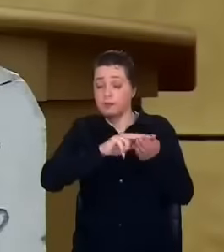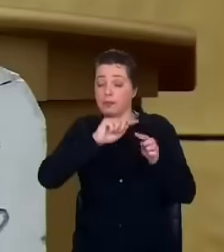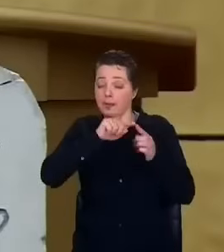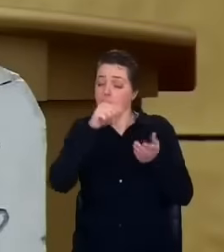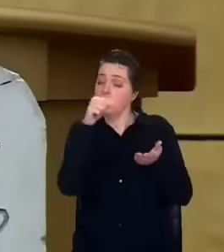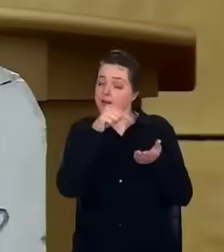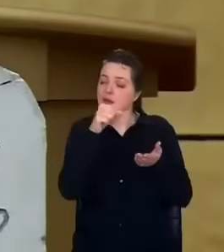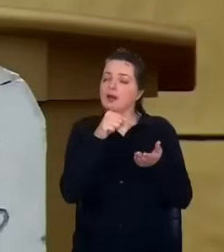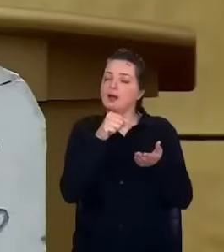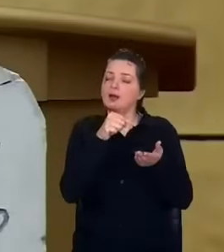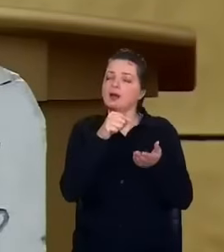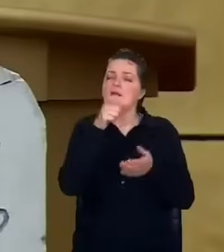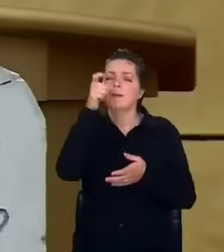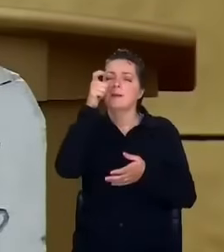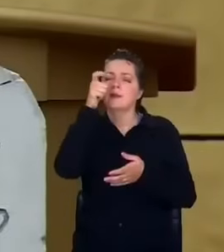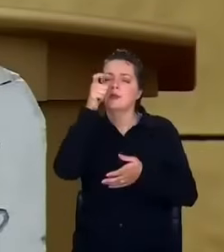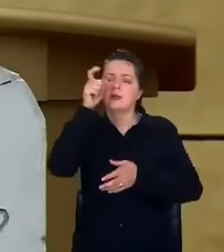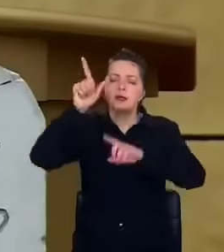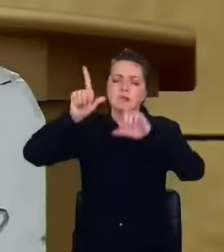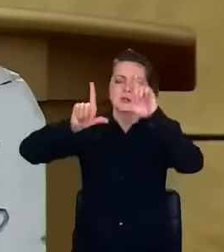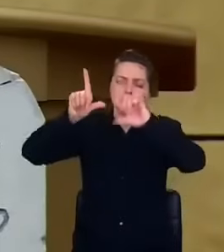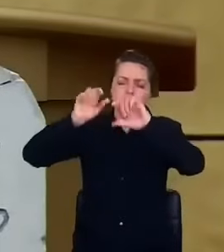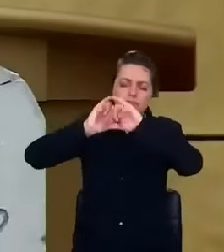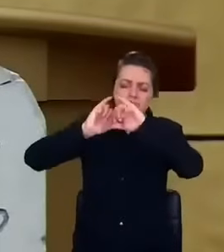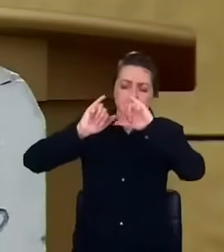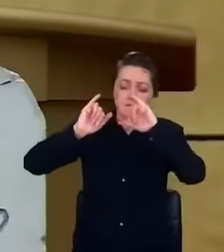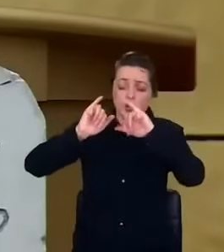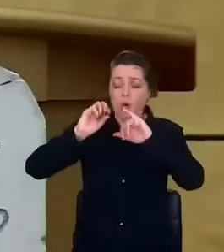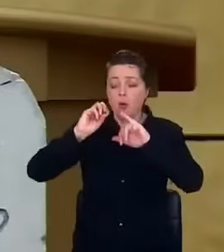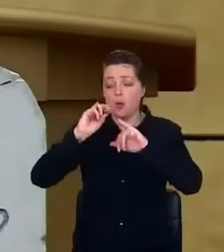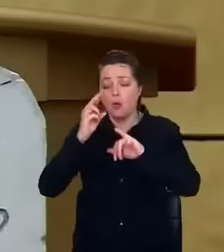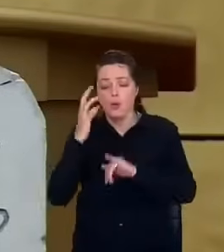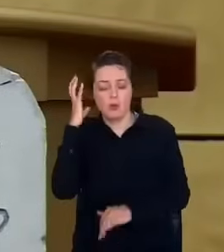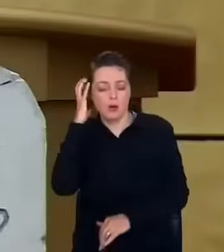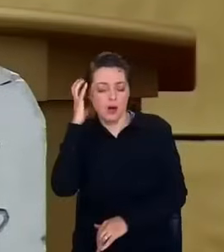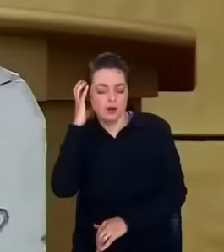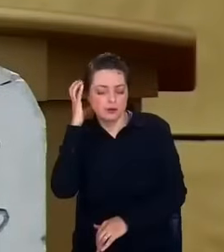participando dessa transmissão com um radinho de pilha,